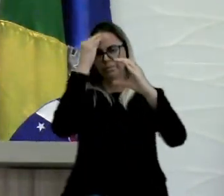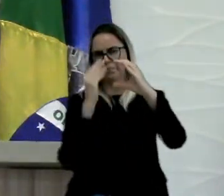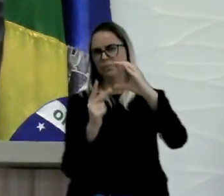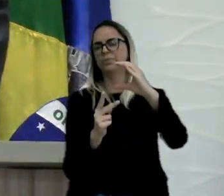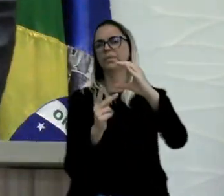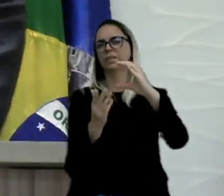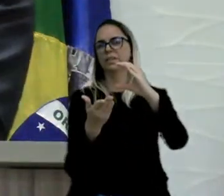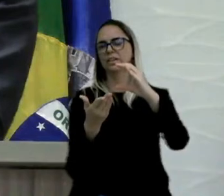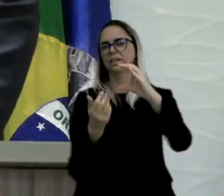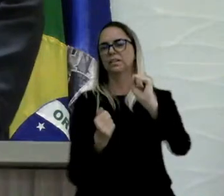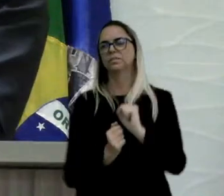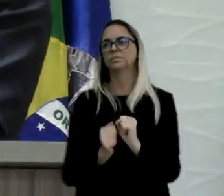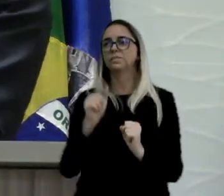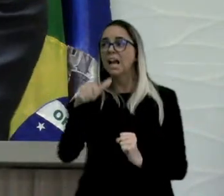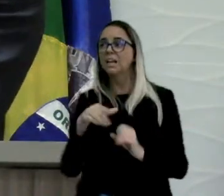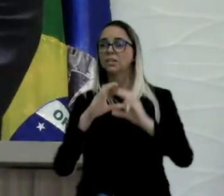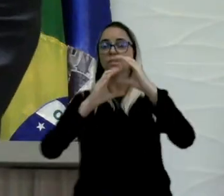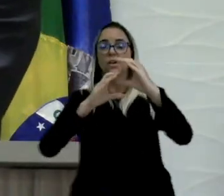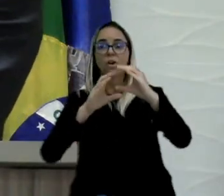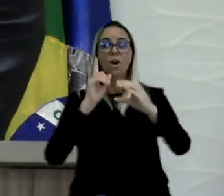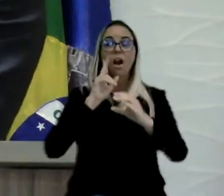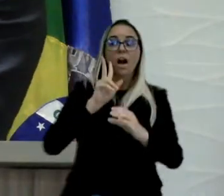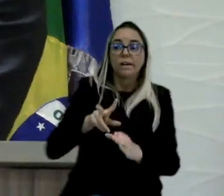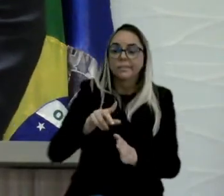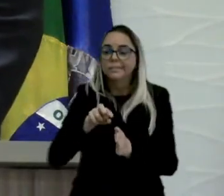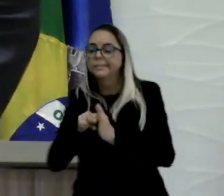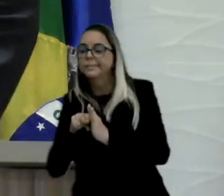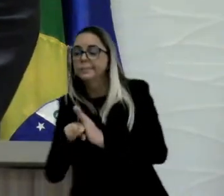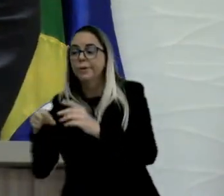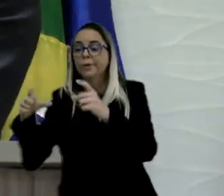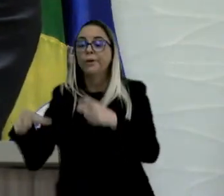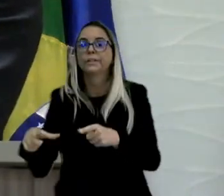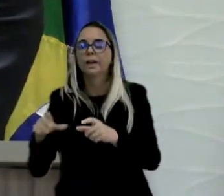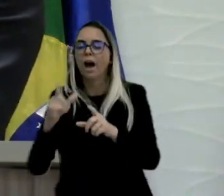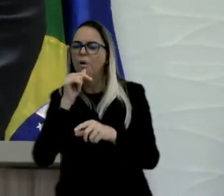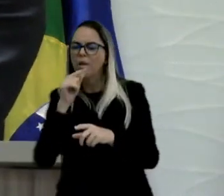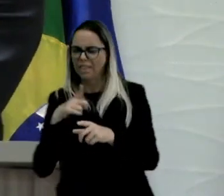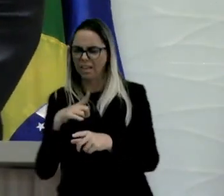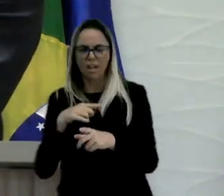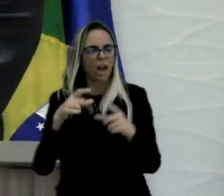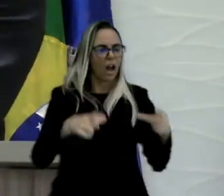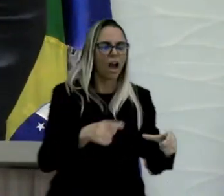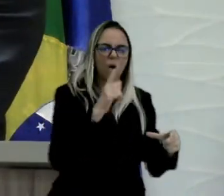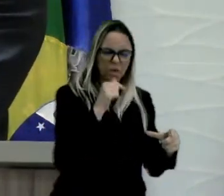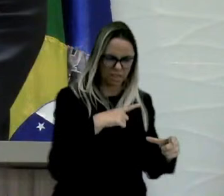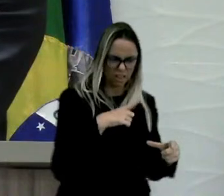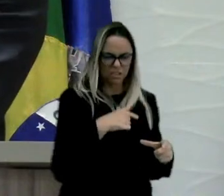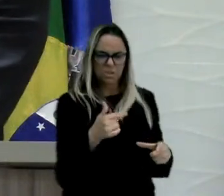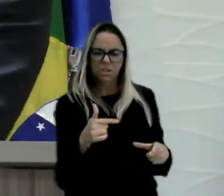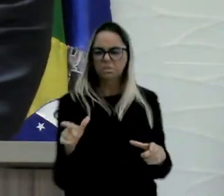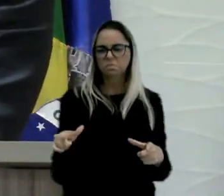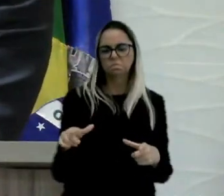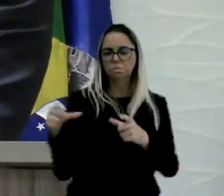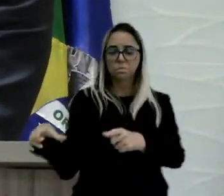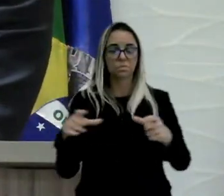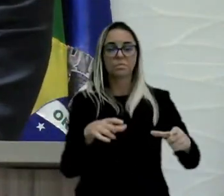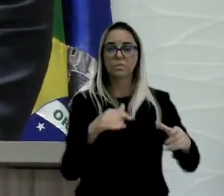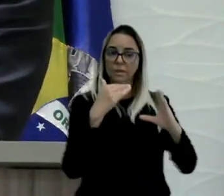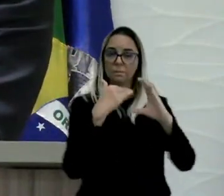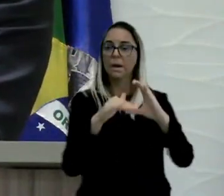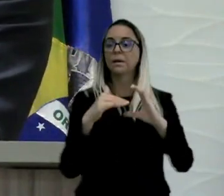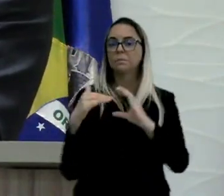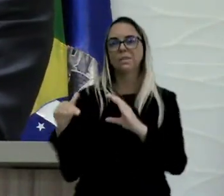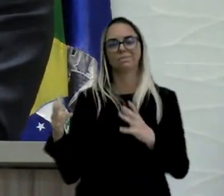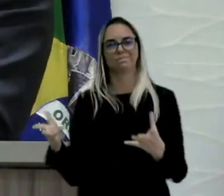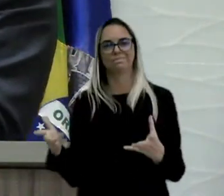ela é que tem que averiguar onde chegou água e onde não chegou e emitir a conta para onde chegar